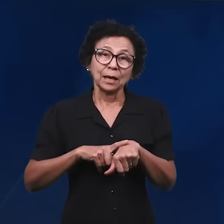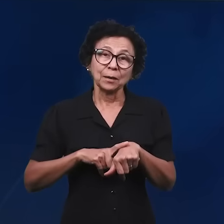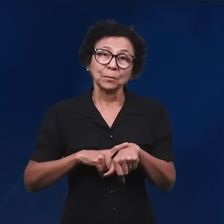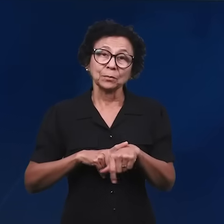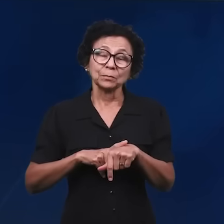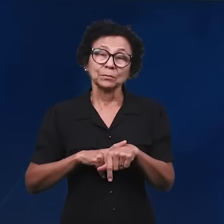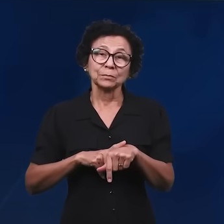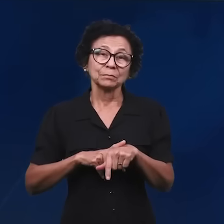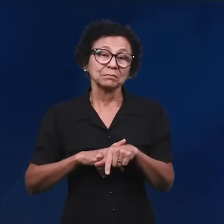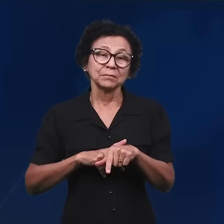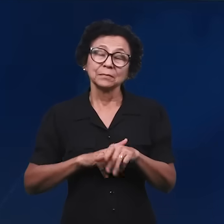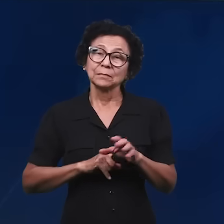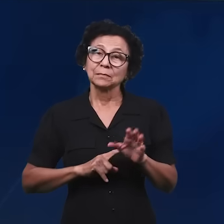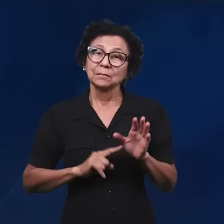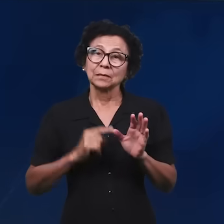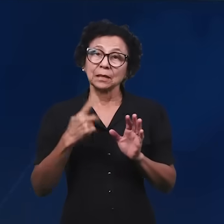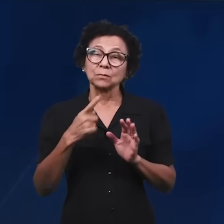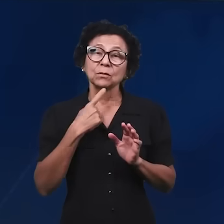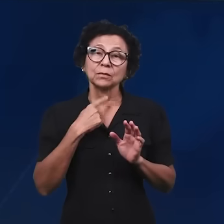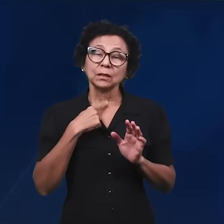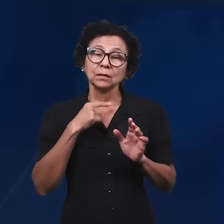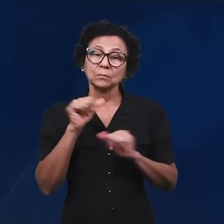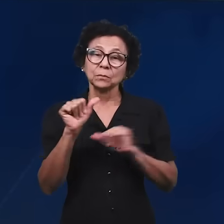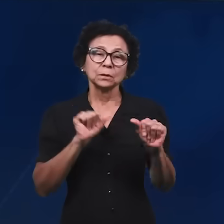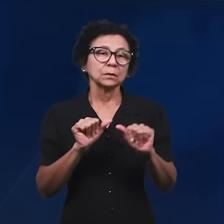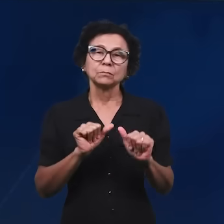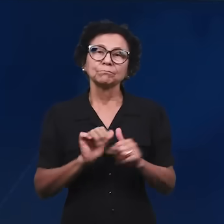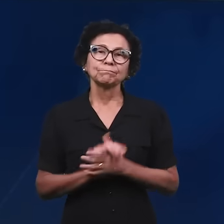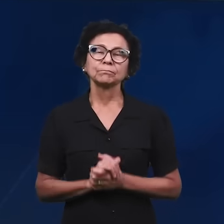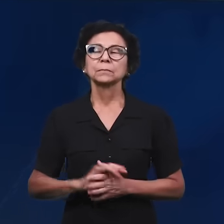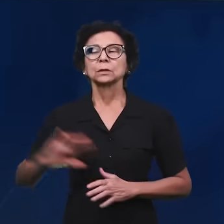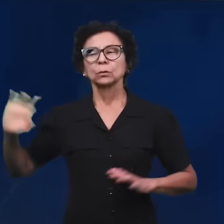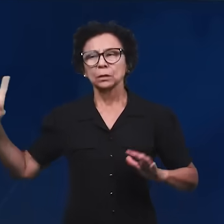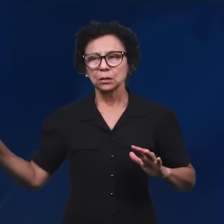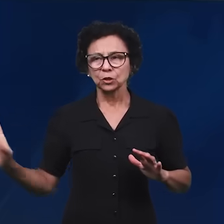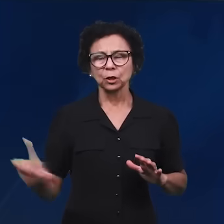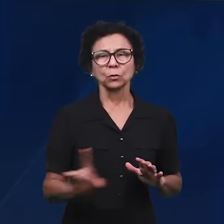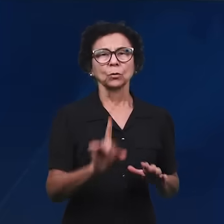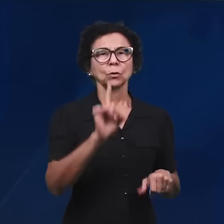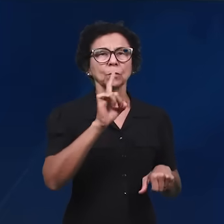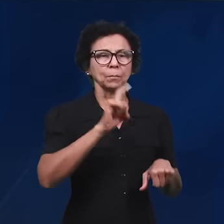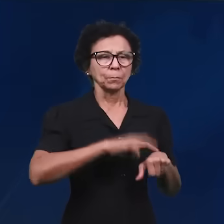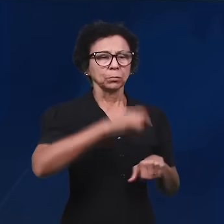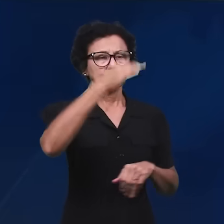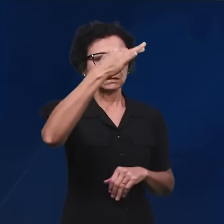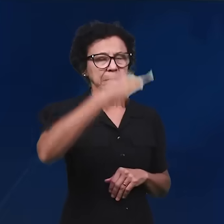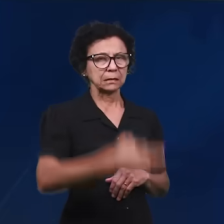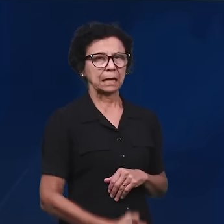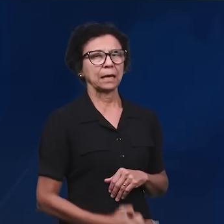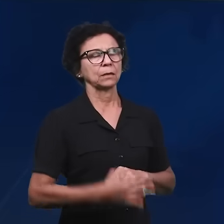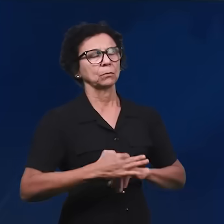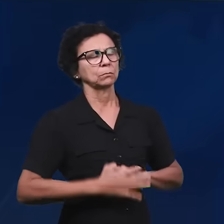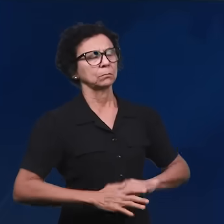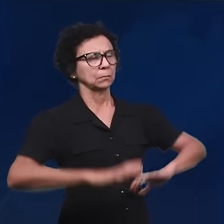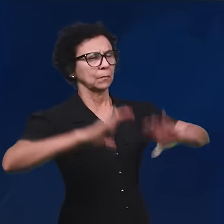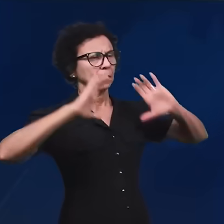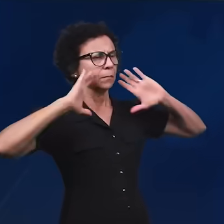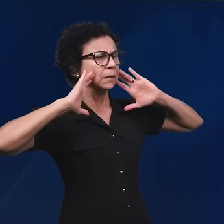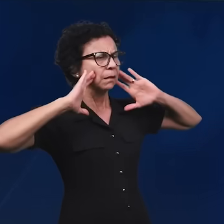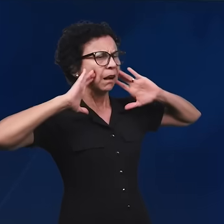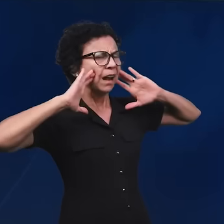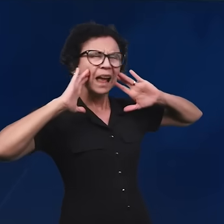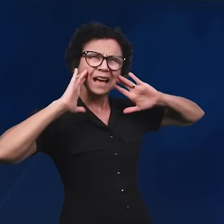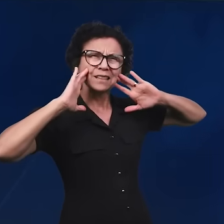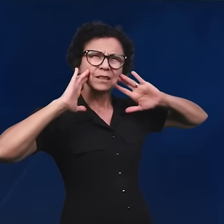propósitos. E ele chegou no tempo certo, Lázaro ressuscitou e Jesus, o texto diz, vem para